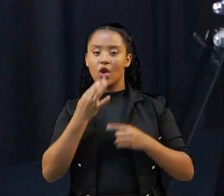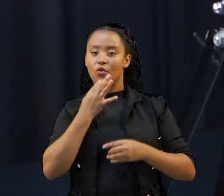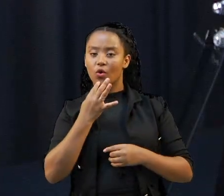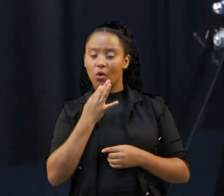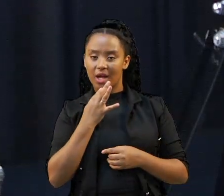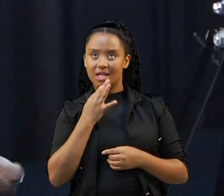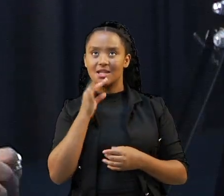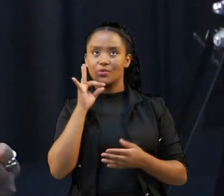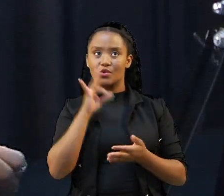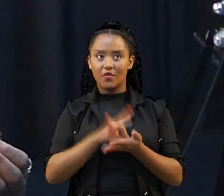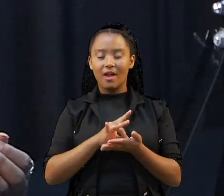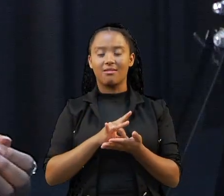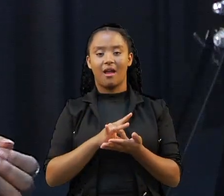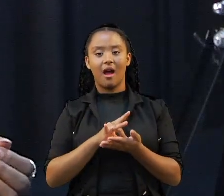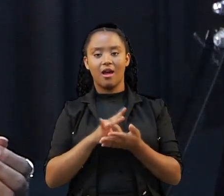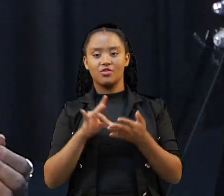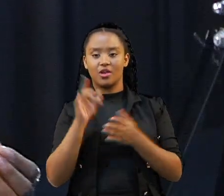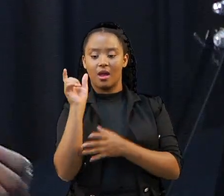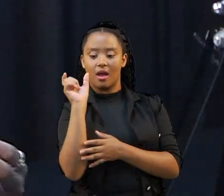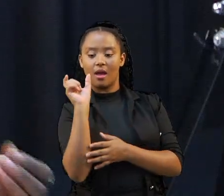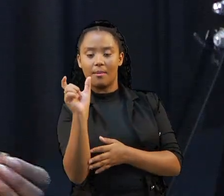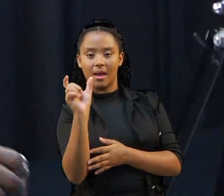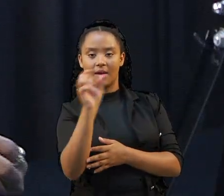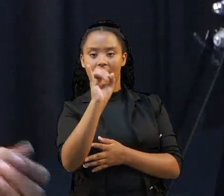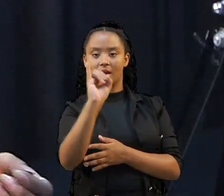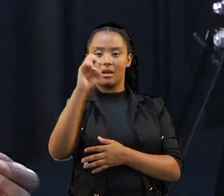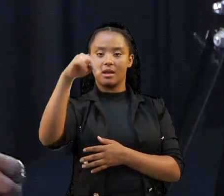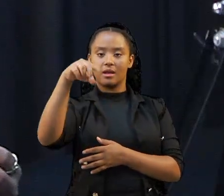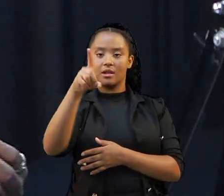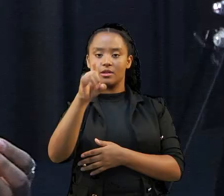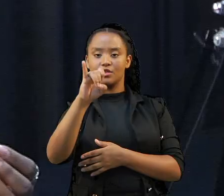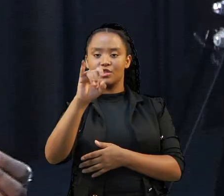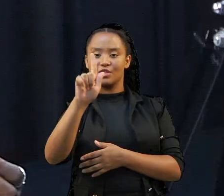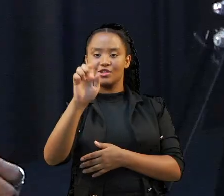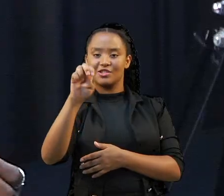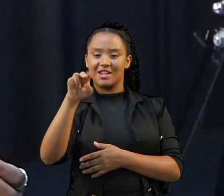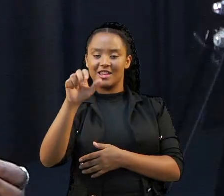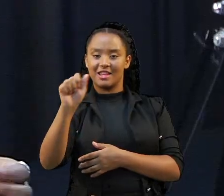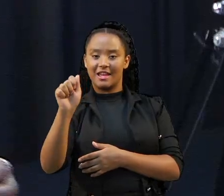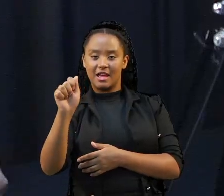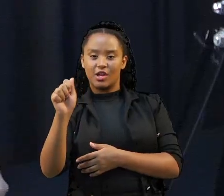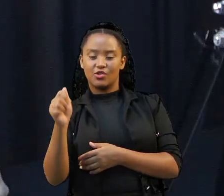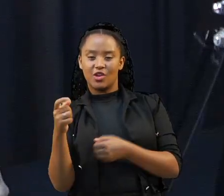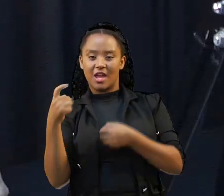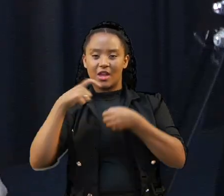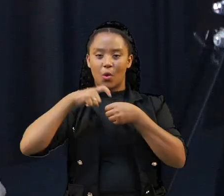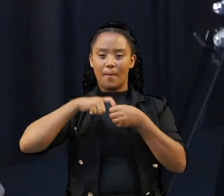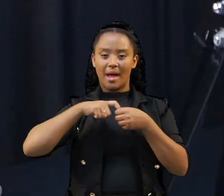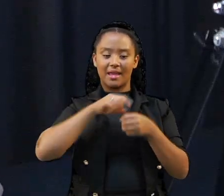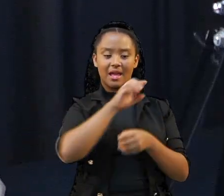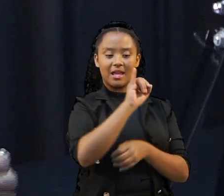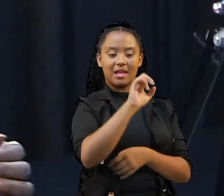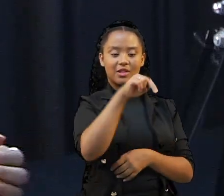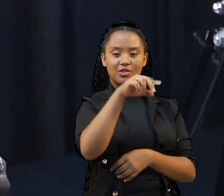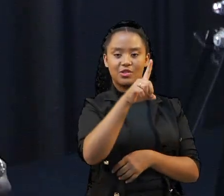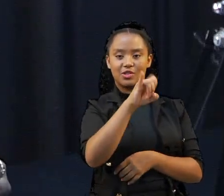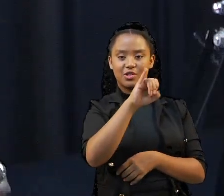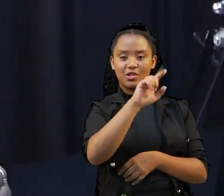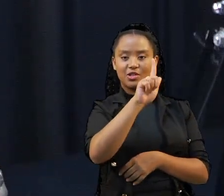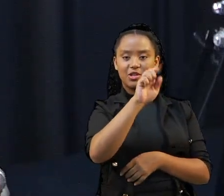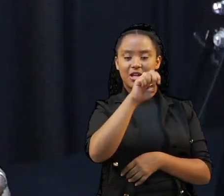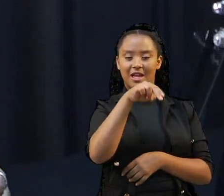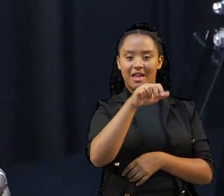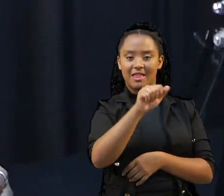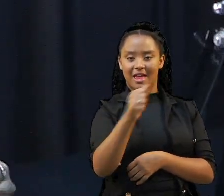na verdade, esse termo de indígena de retomada, indígena urbanizado, aqui na universidade, porque lá